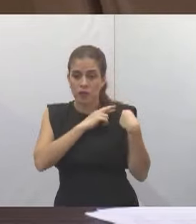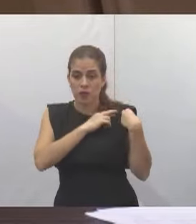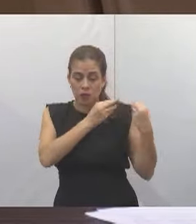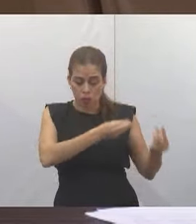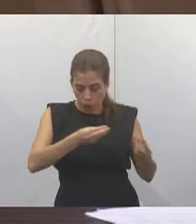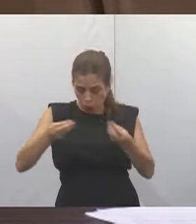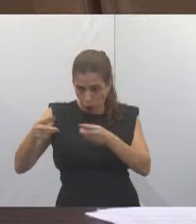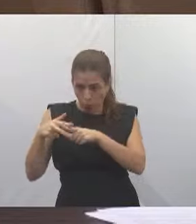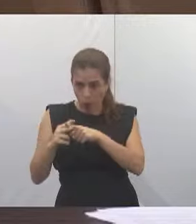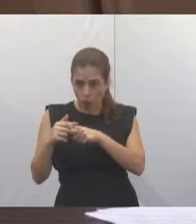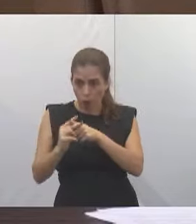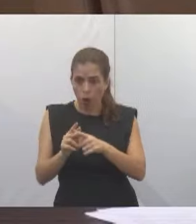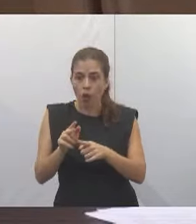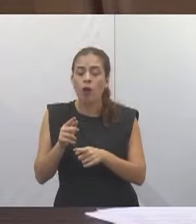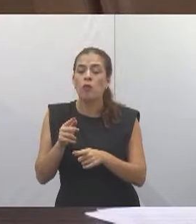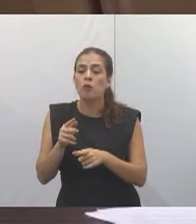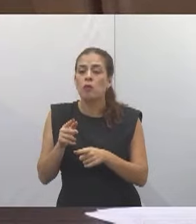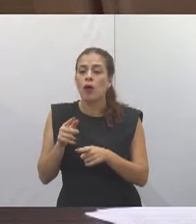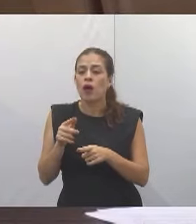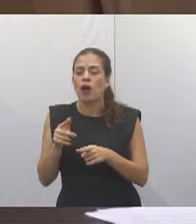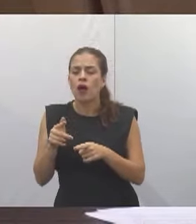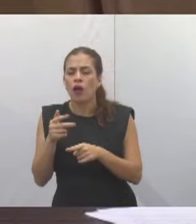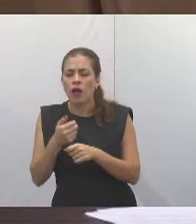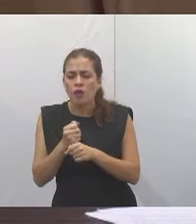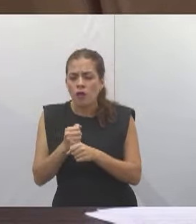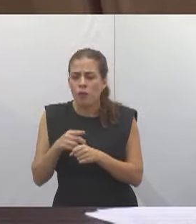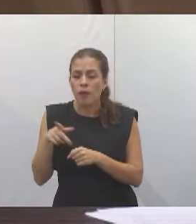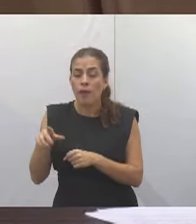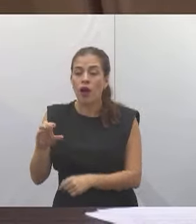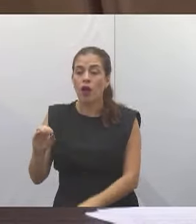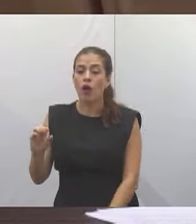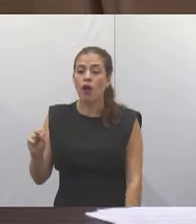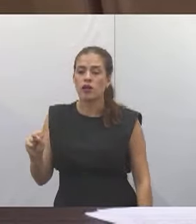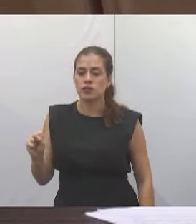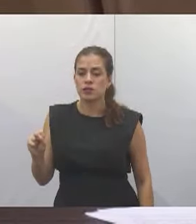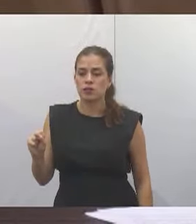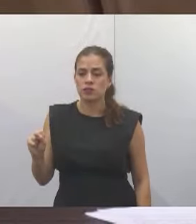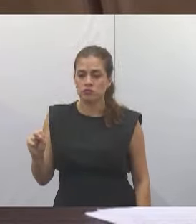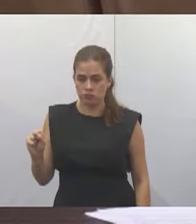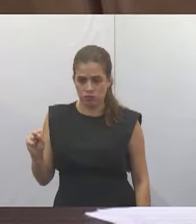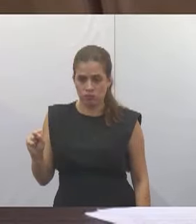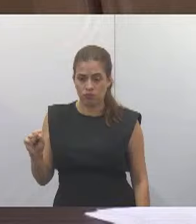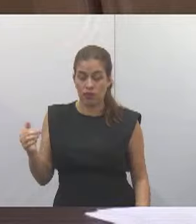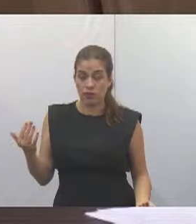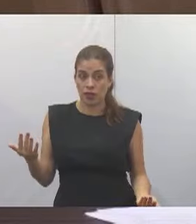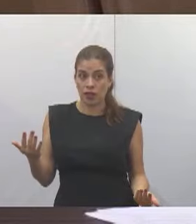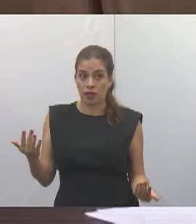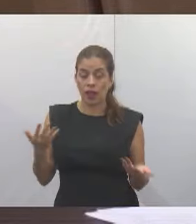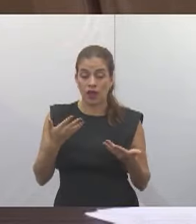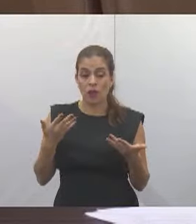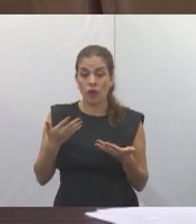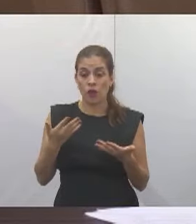da manutenção e da reforma para a OS, né? E agora eu